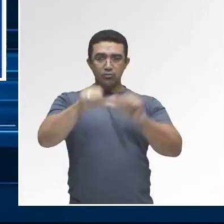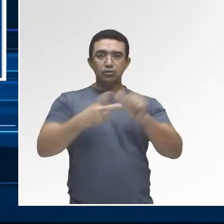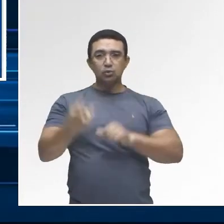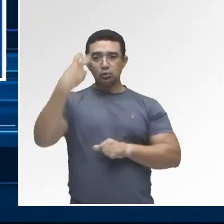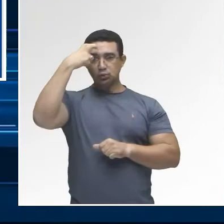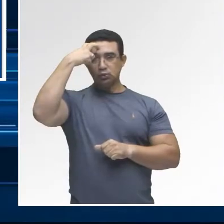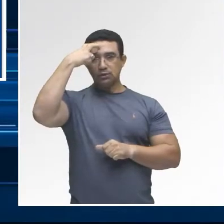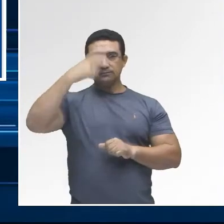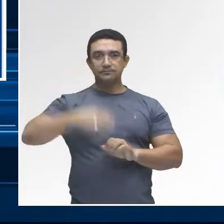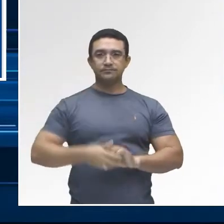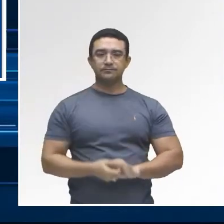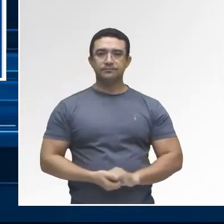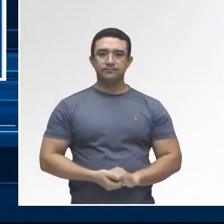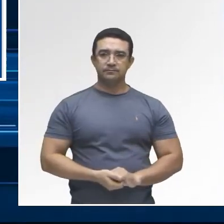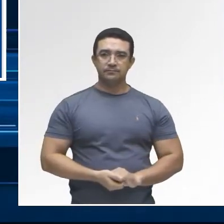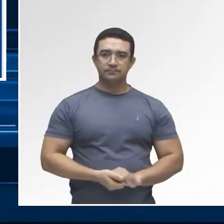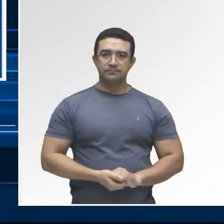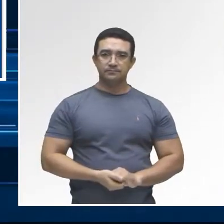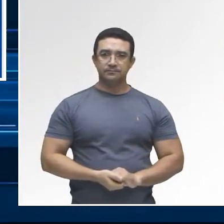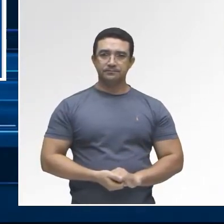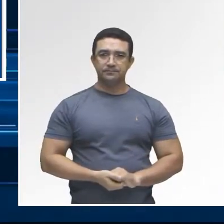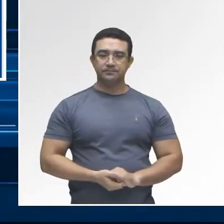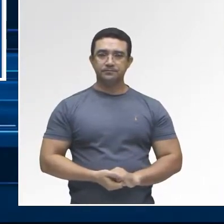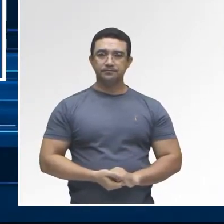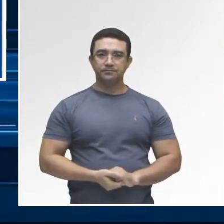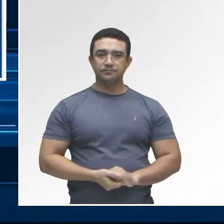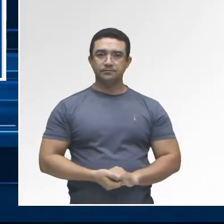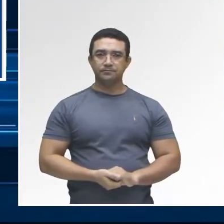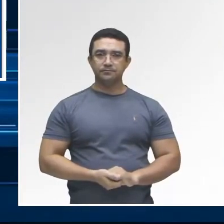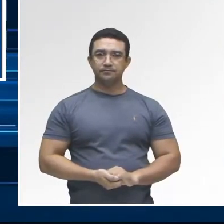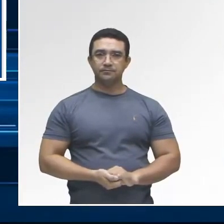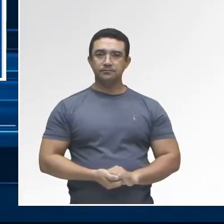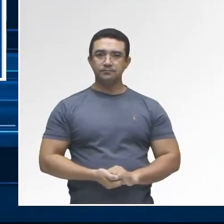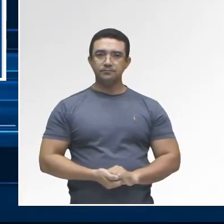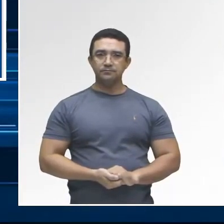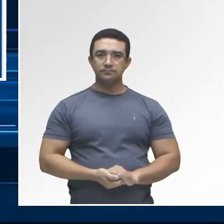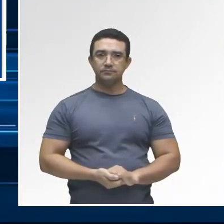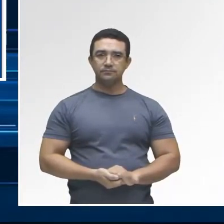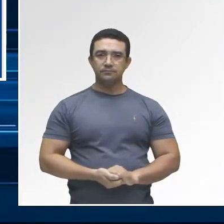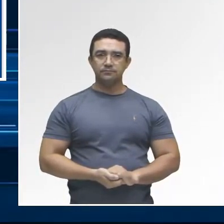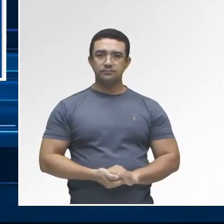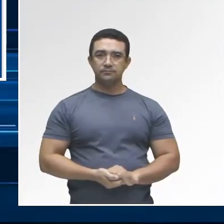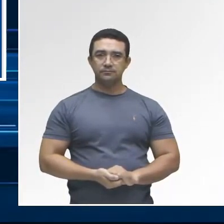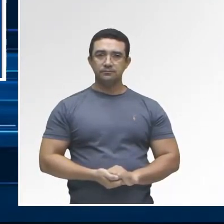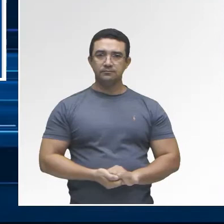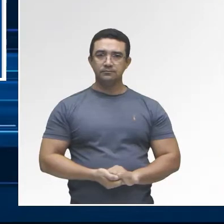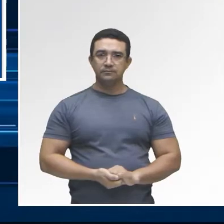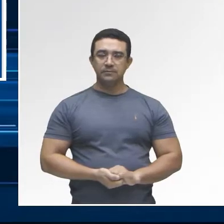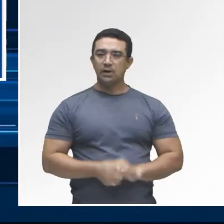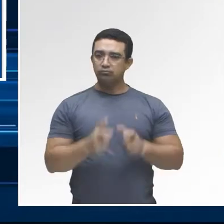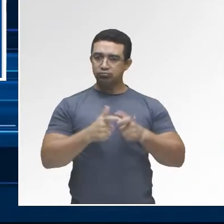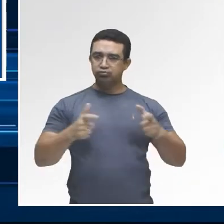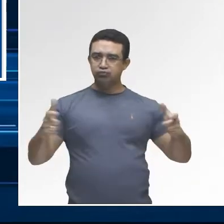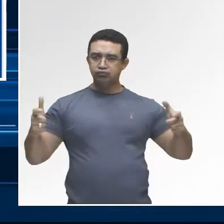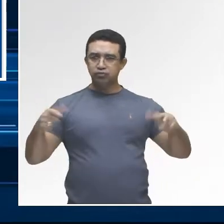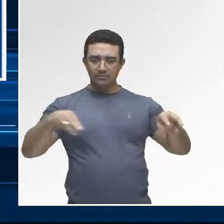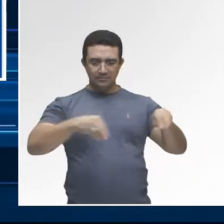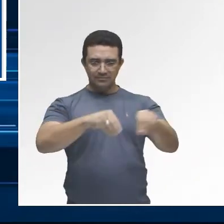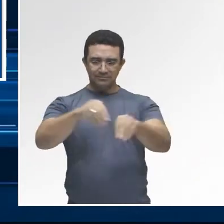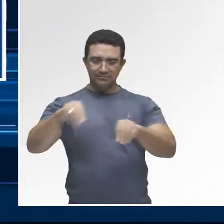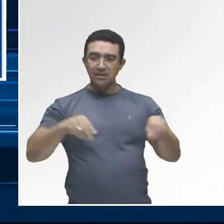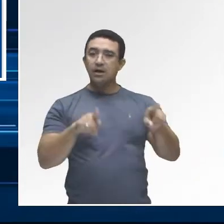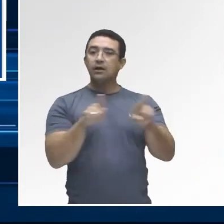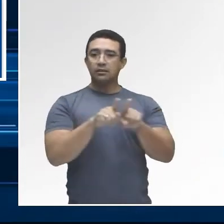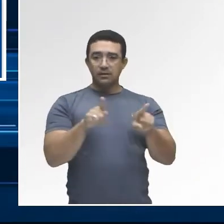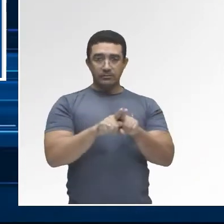frente. Nós mais à frente ainda, olha aí, a expansão territorial que vai favorecer o enriquecimento